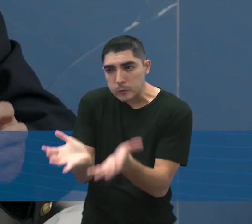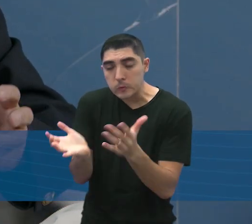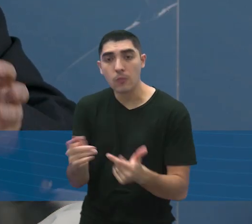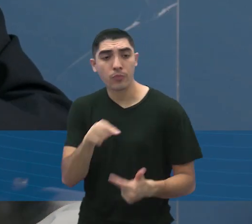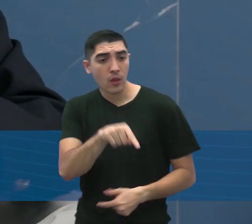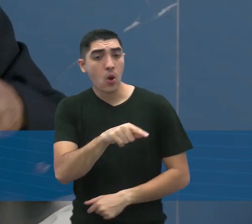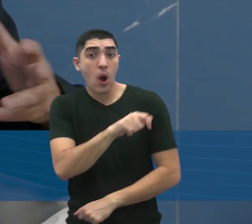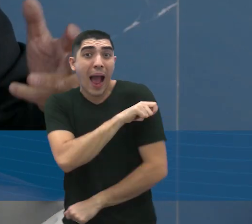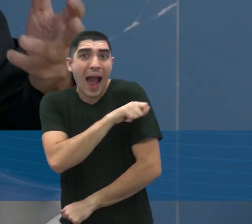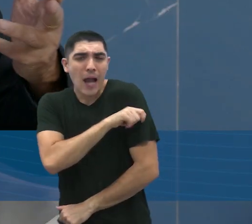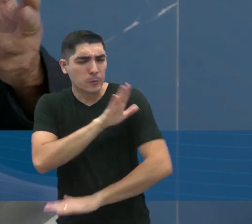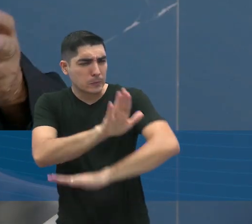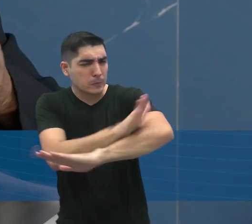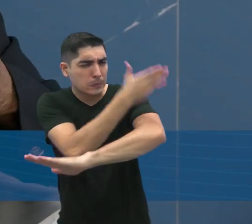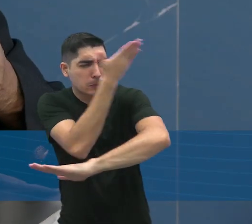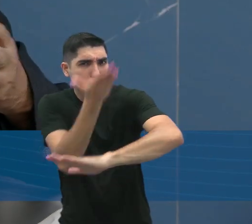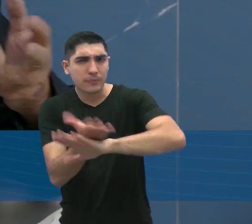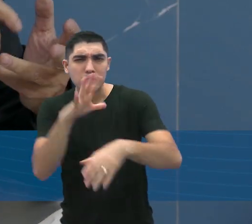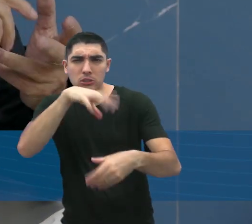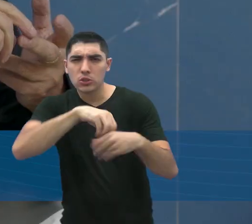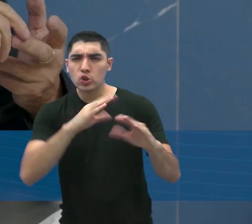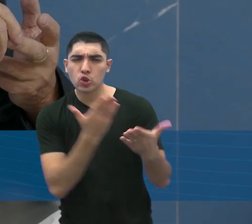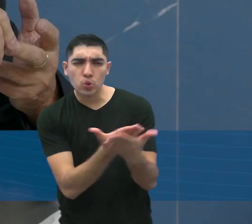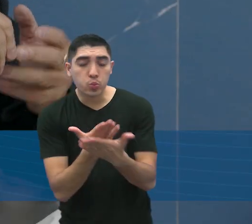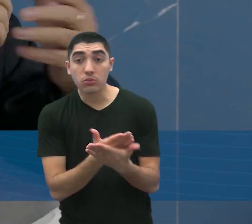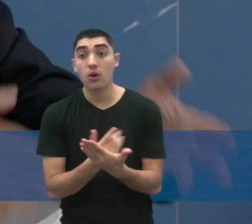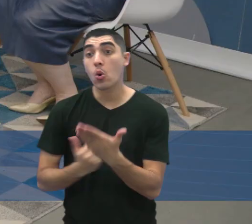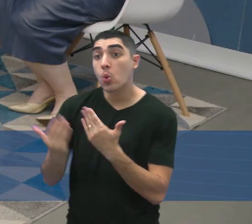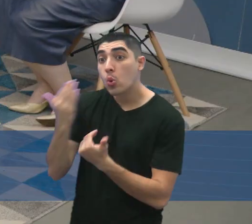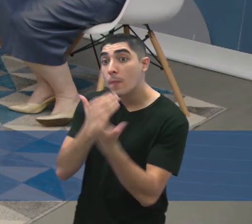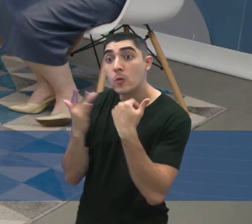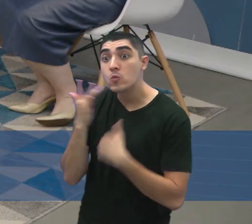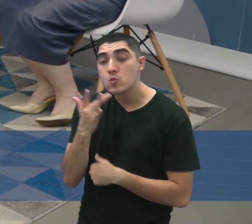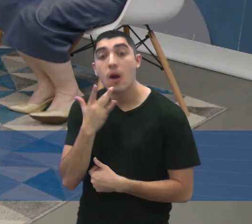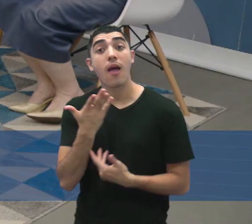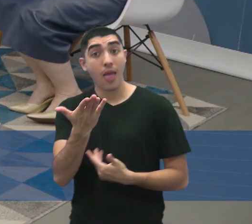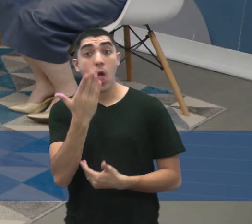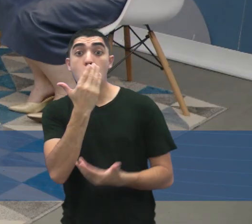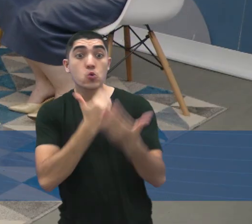escola, com reforço, com... Boa alimentação.